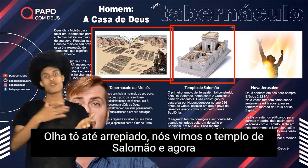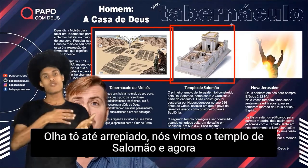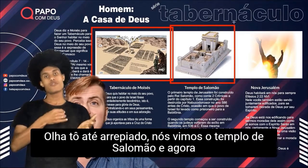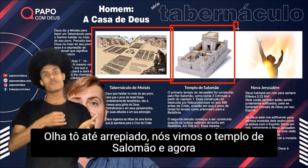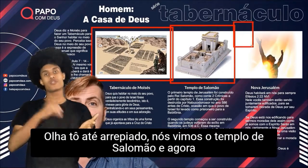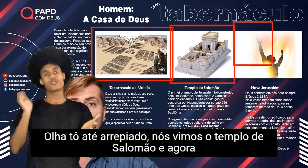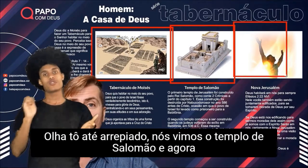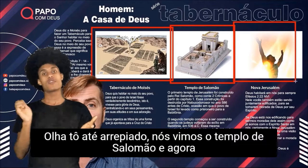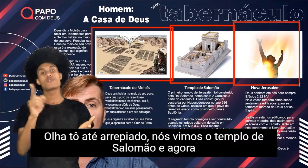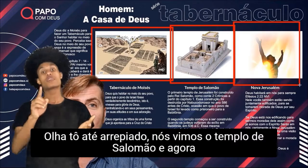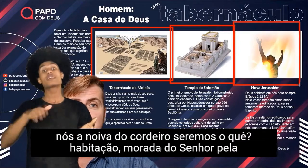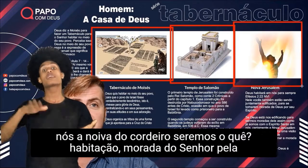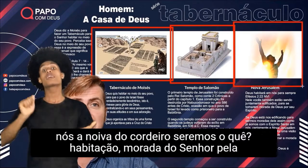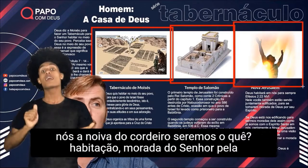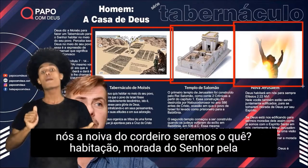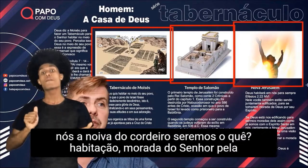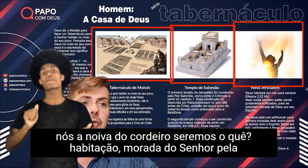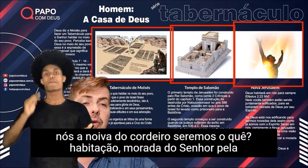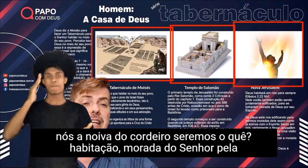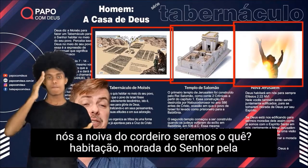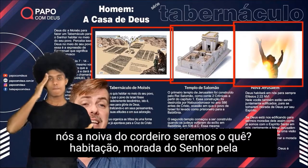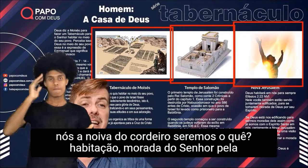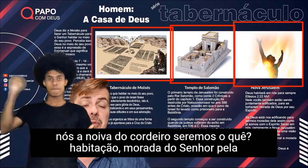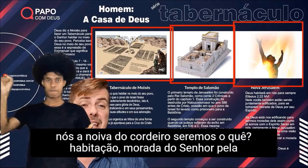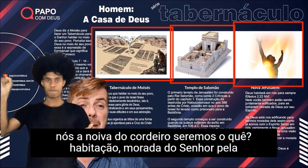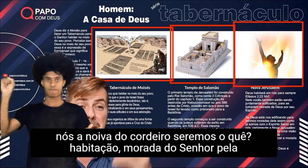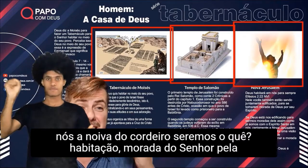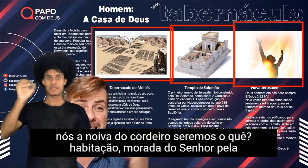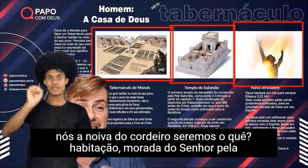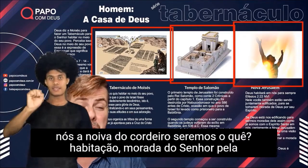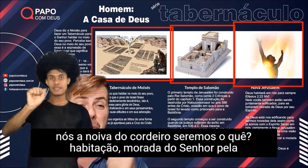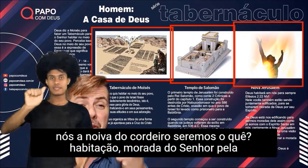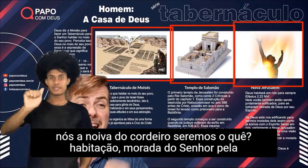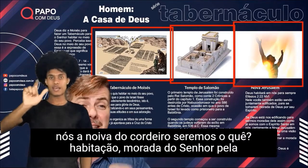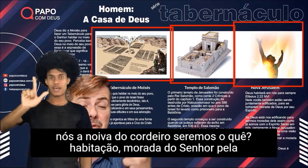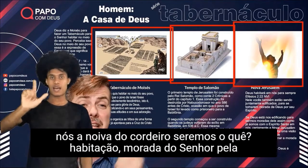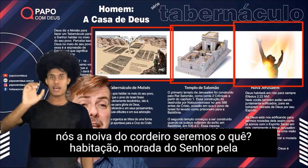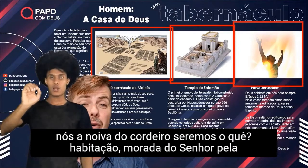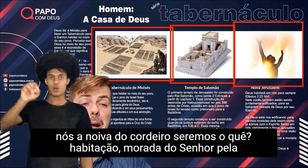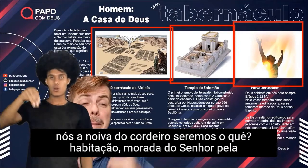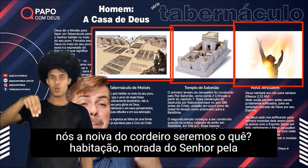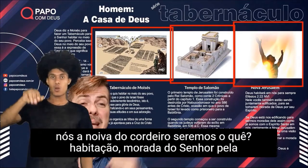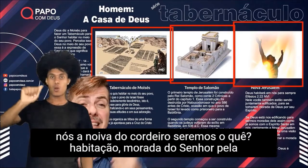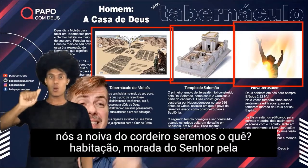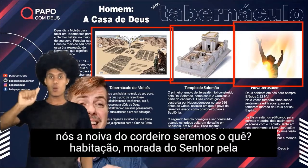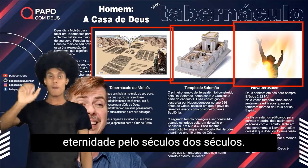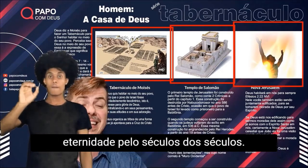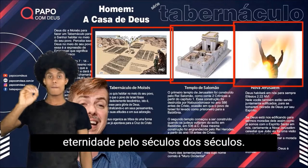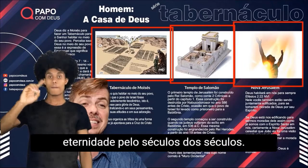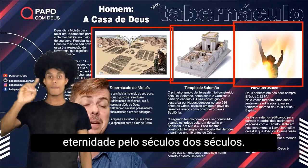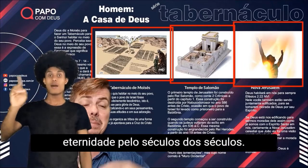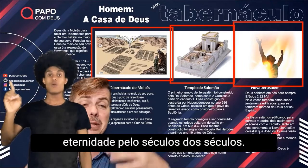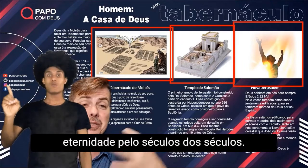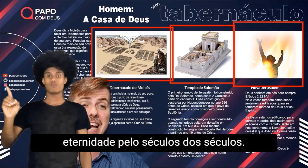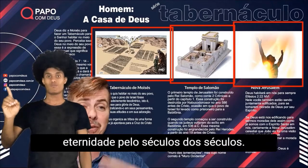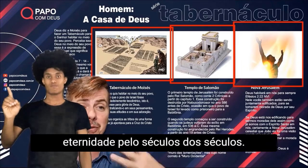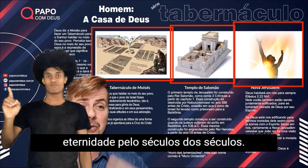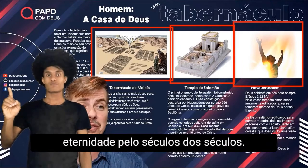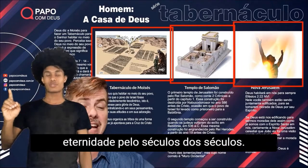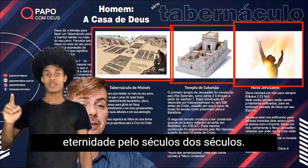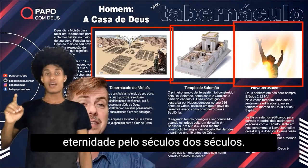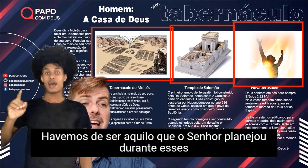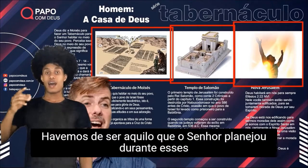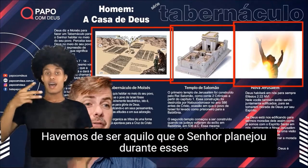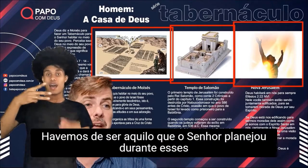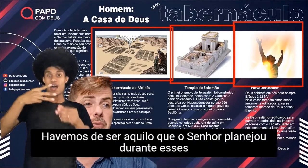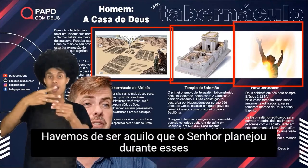de Salomão e agora nós, a noiva do Cordeiro, seremos o que? Habitação, morada do Senhor pela eternidade, pelos séculos